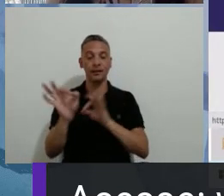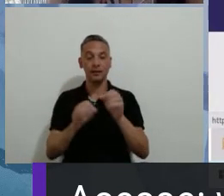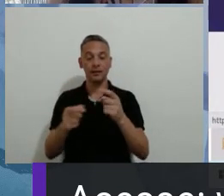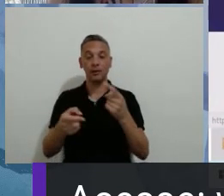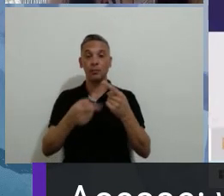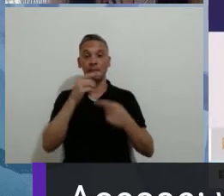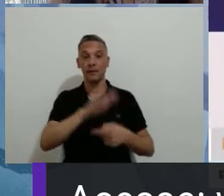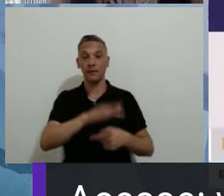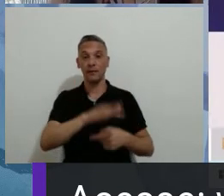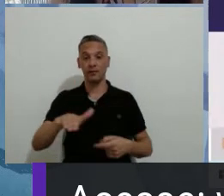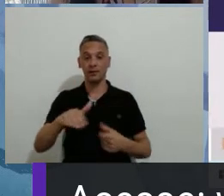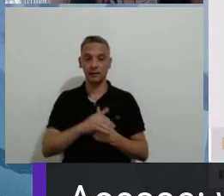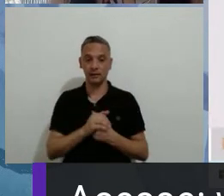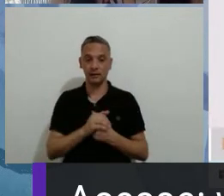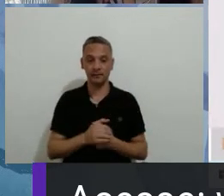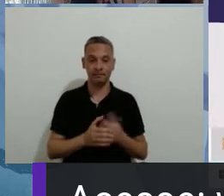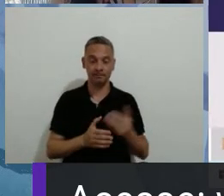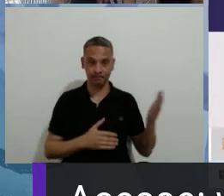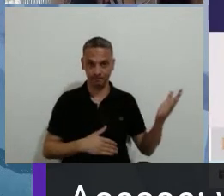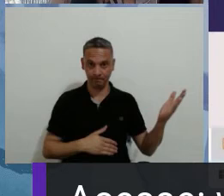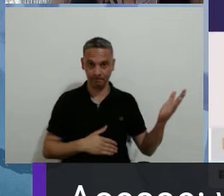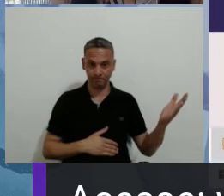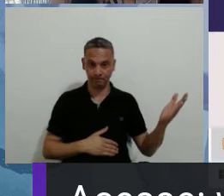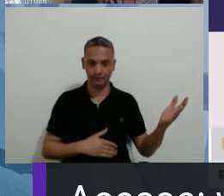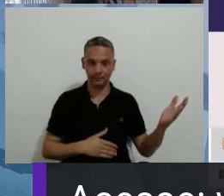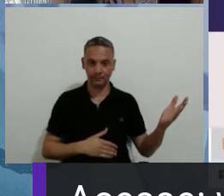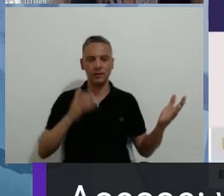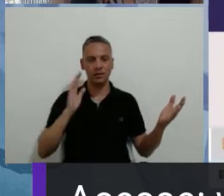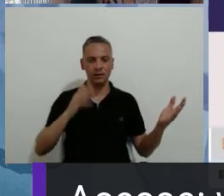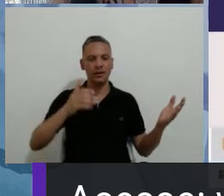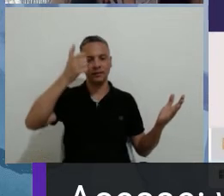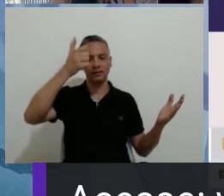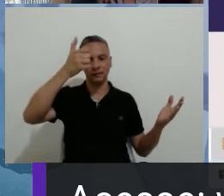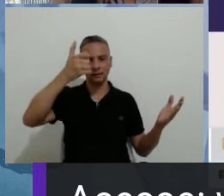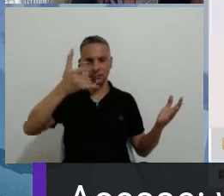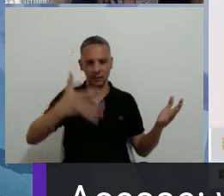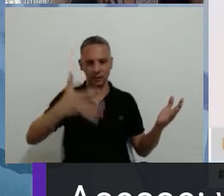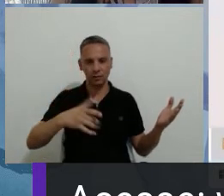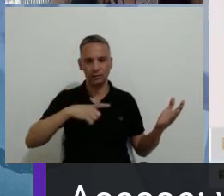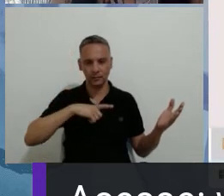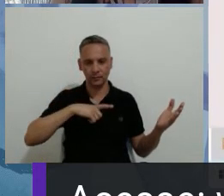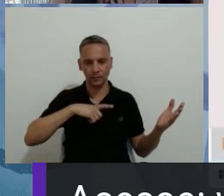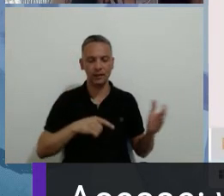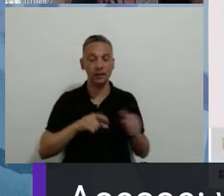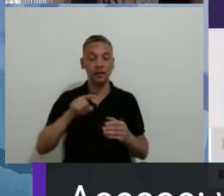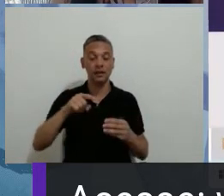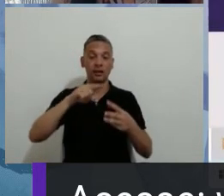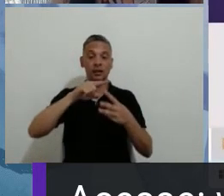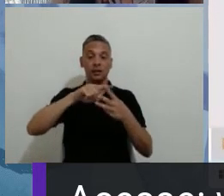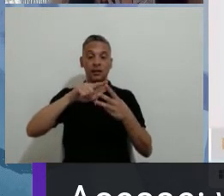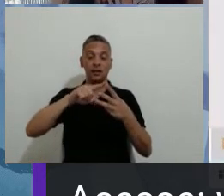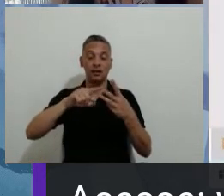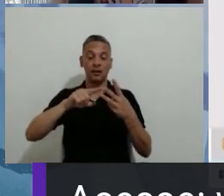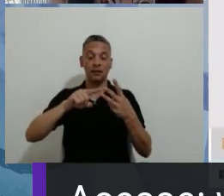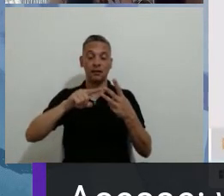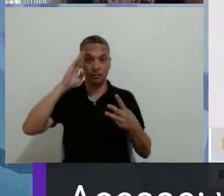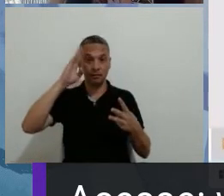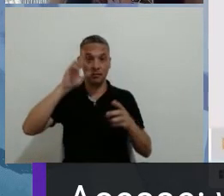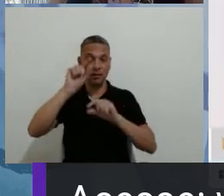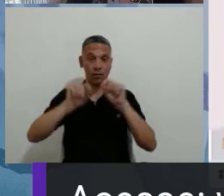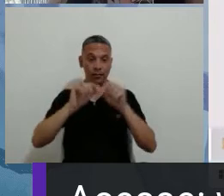pela primeira infância. Como a gente já falou, o eixo de planos pela primeira infância, ele tem 3